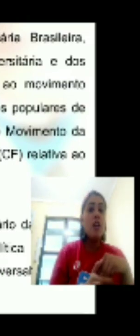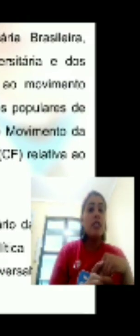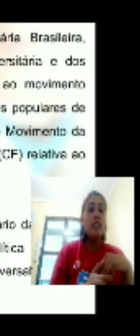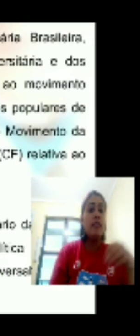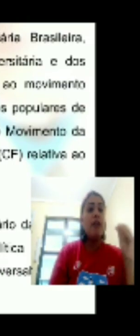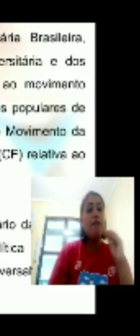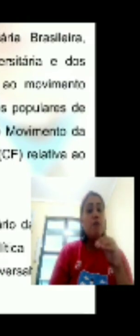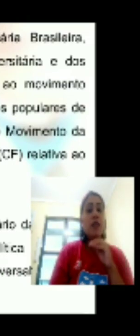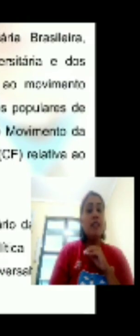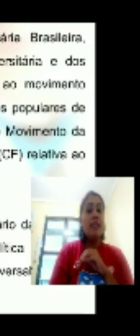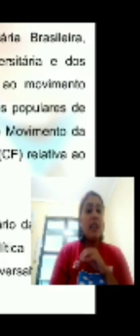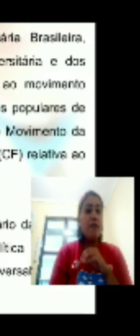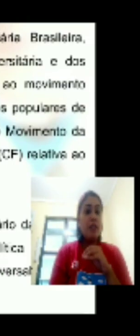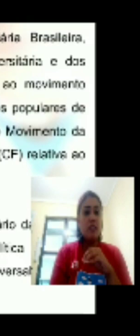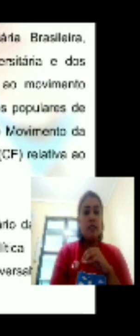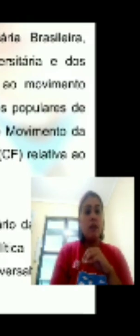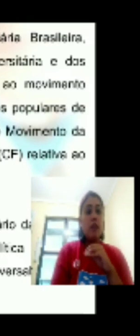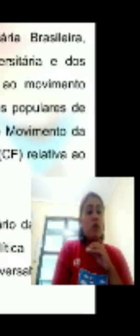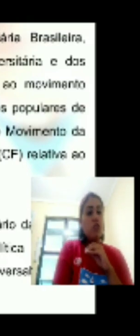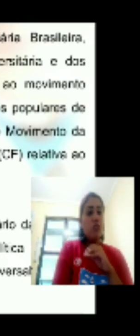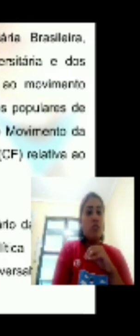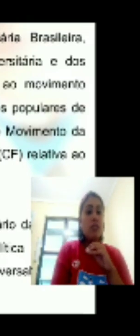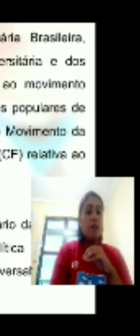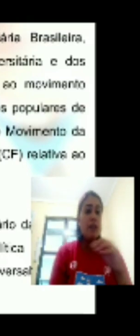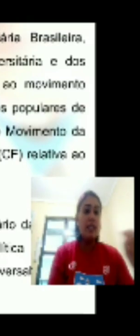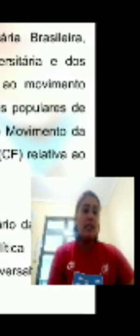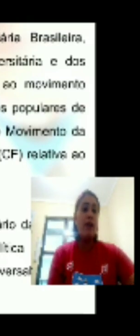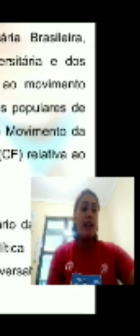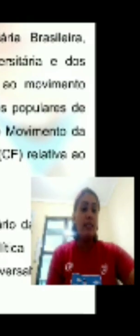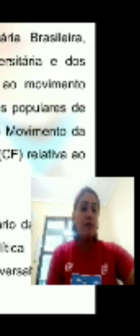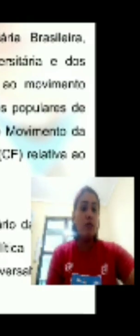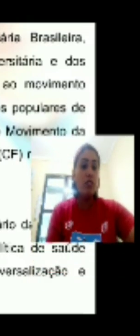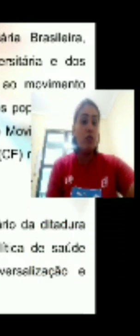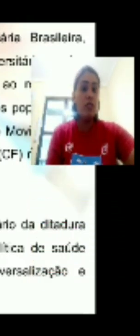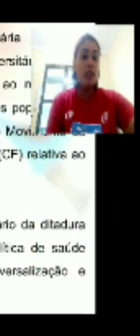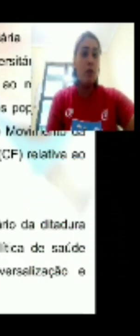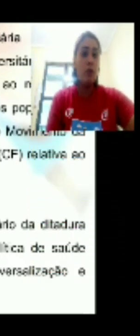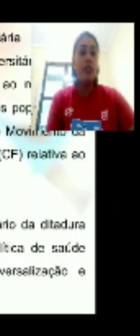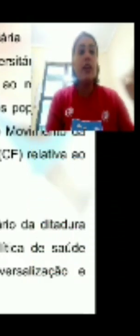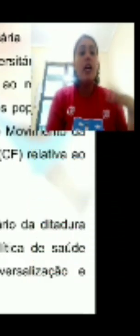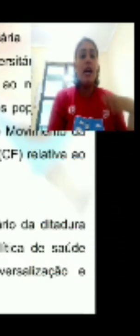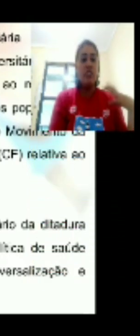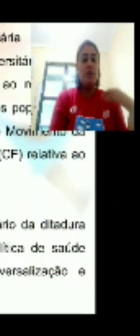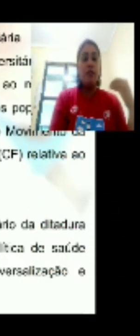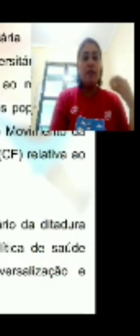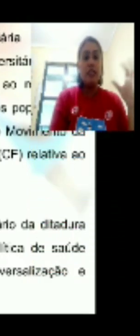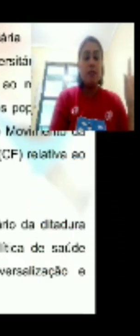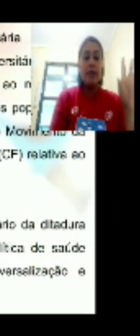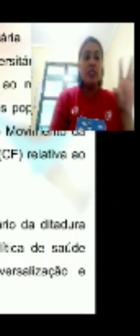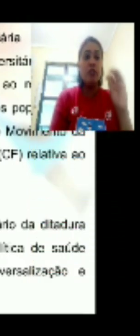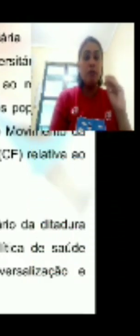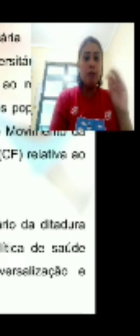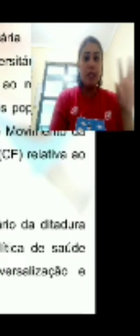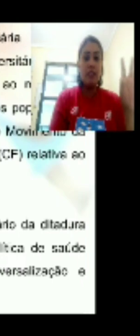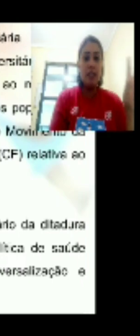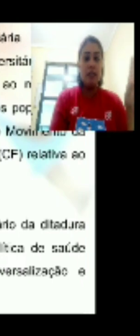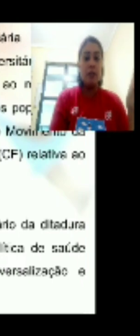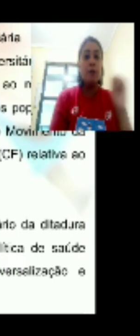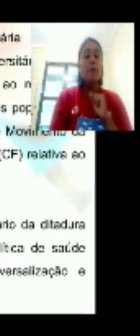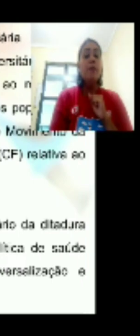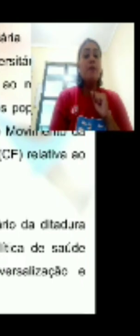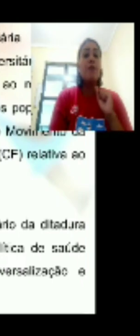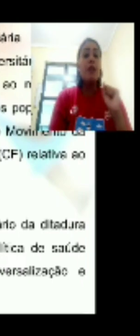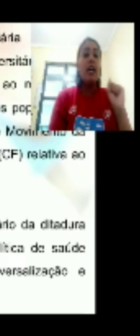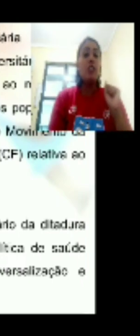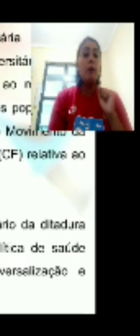1988, que teve uma definição na Constituição Federal relativa ao setor de saúde. A gente vai ver isso mais bem